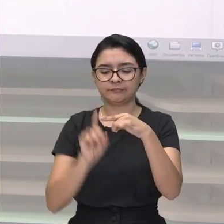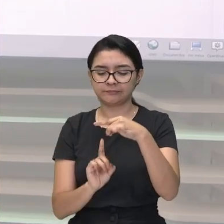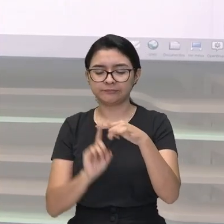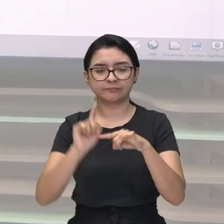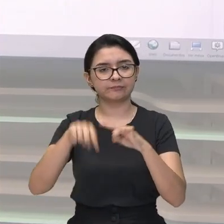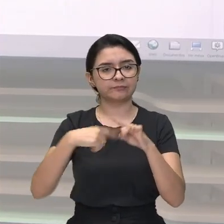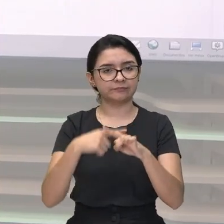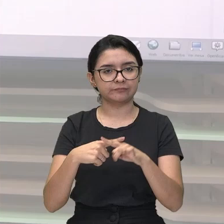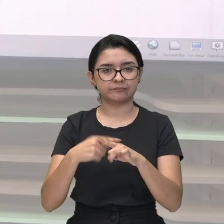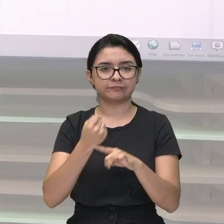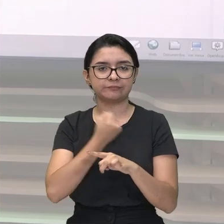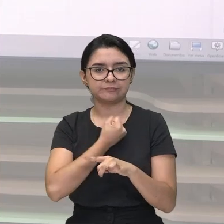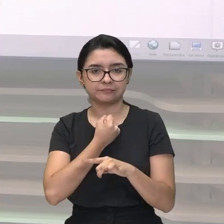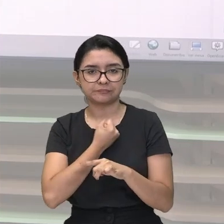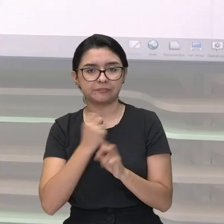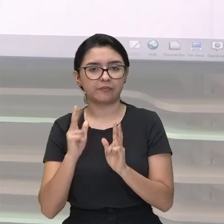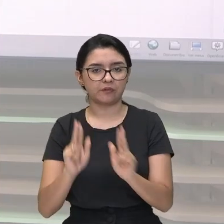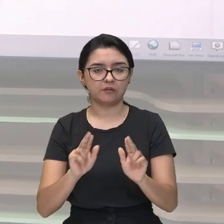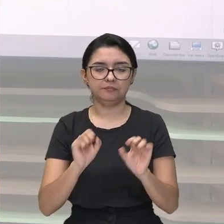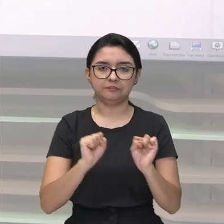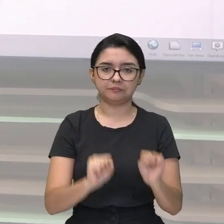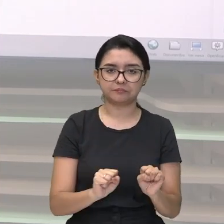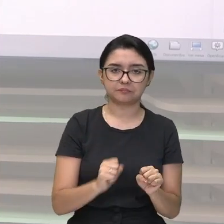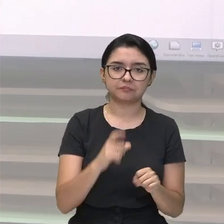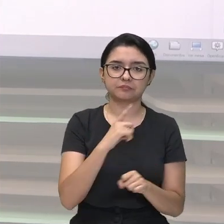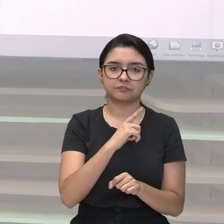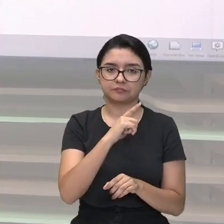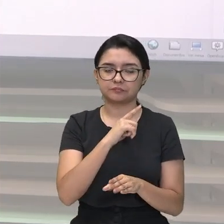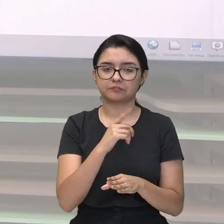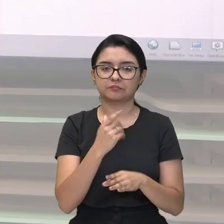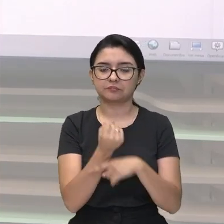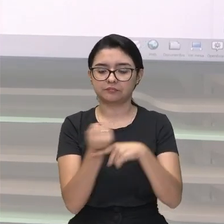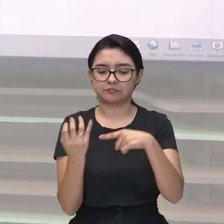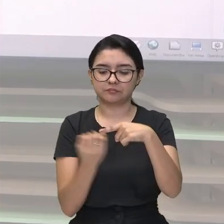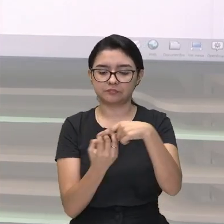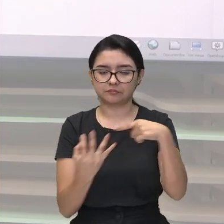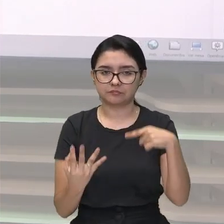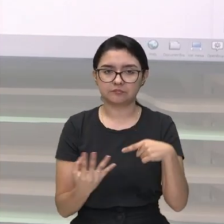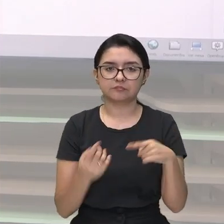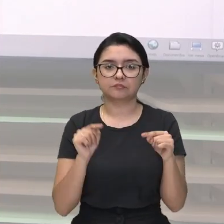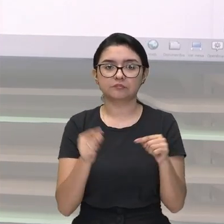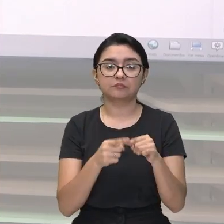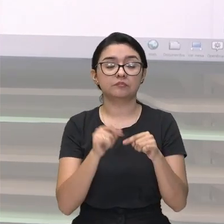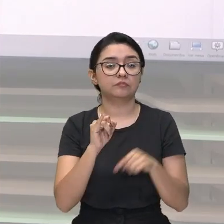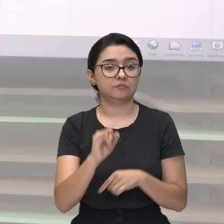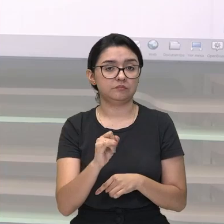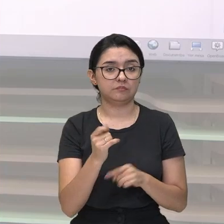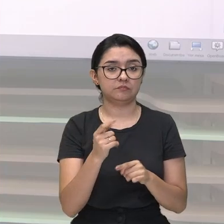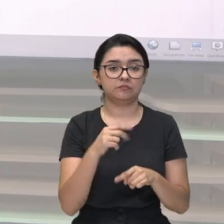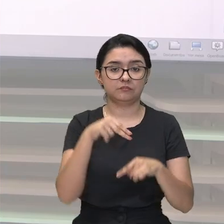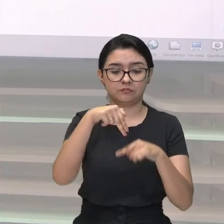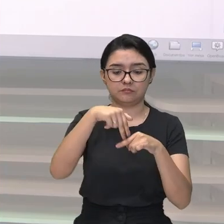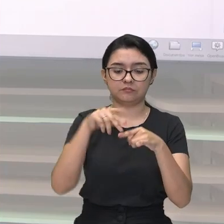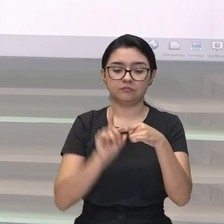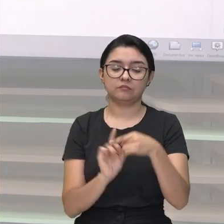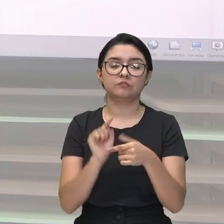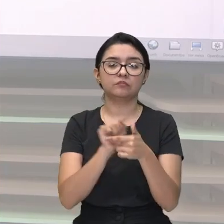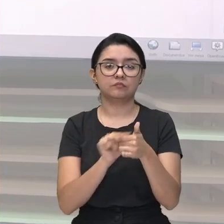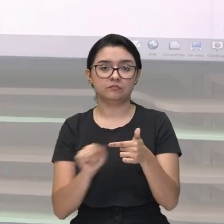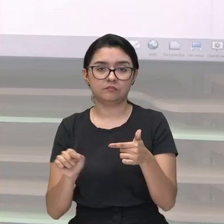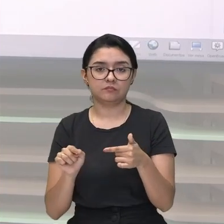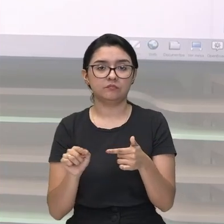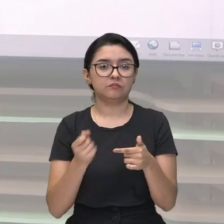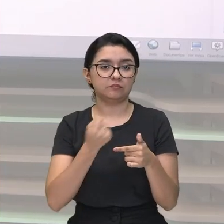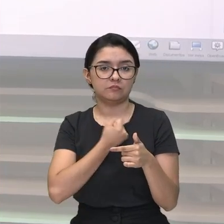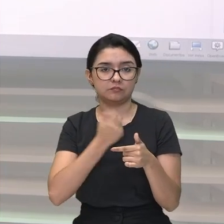mesmo número. Podemos obter também uma fração equivalente ao dividirmos numerador e denominador por o